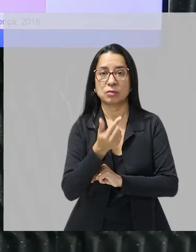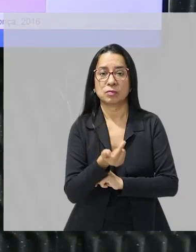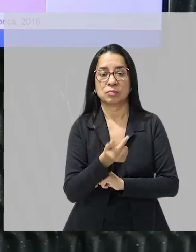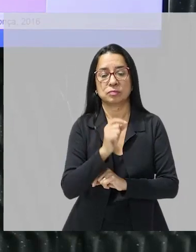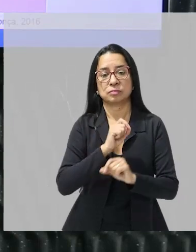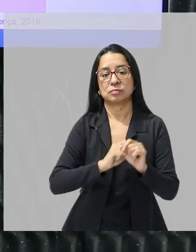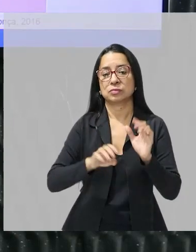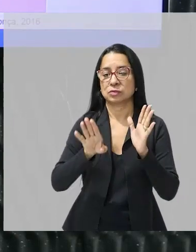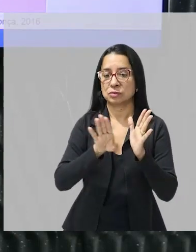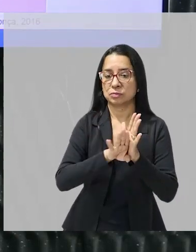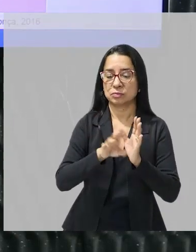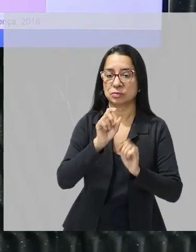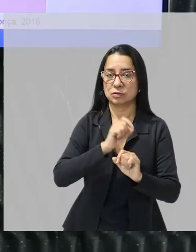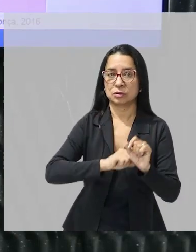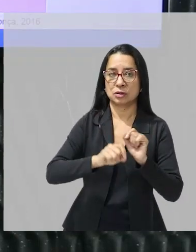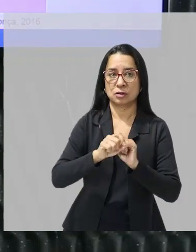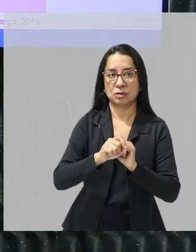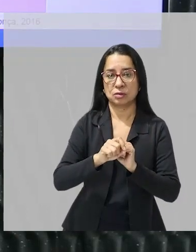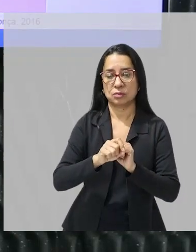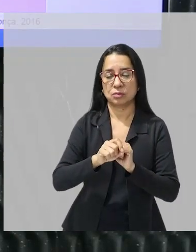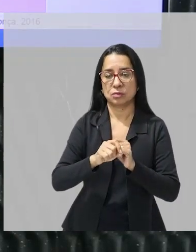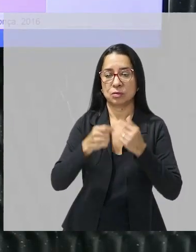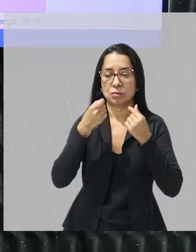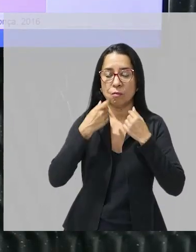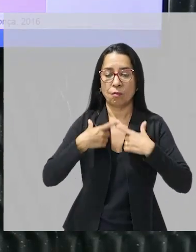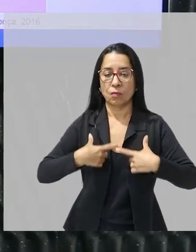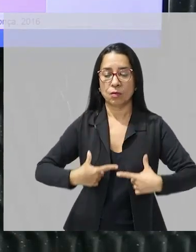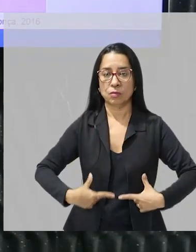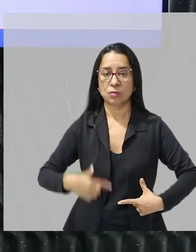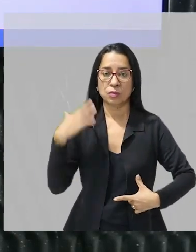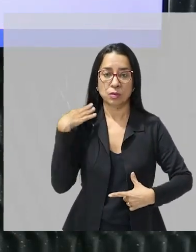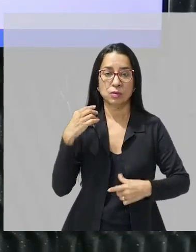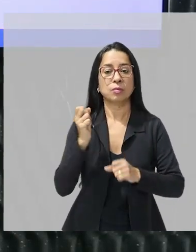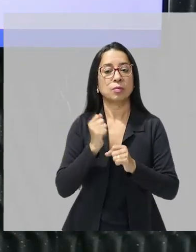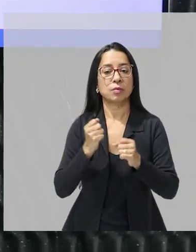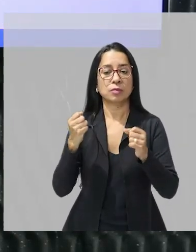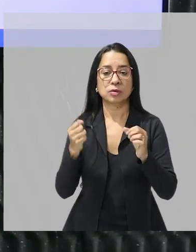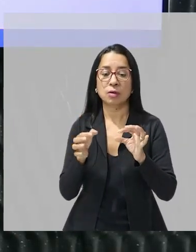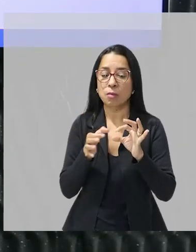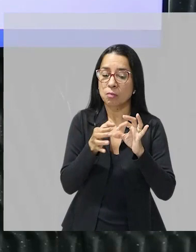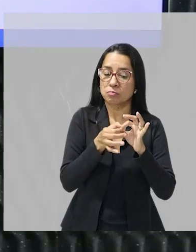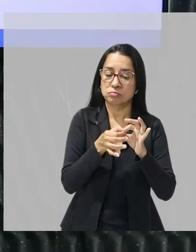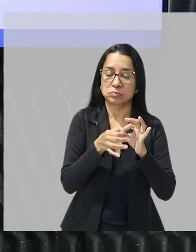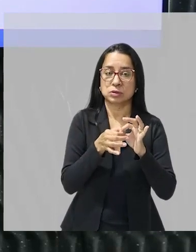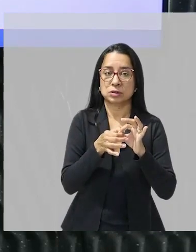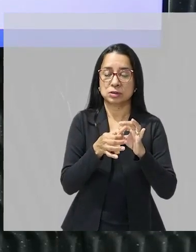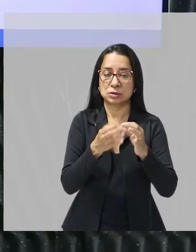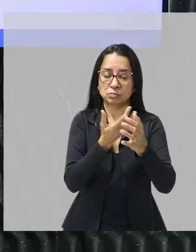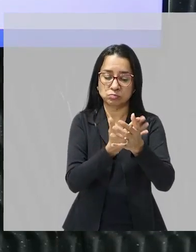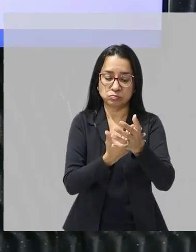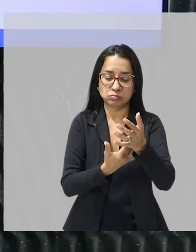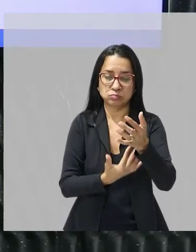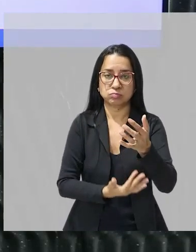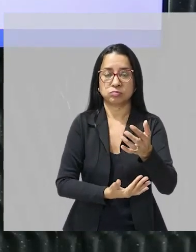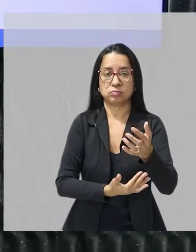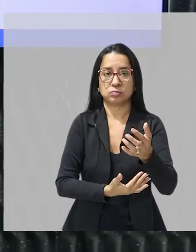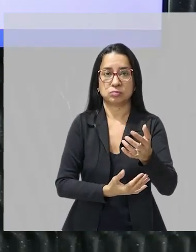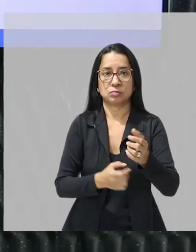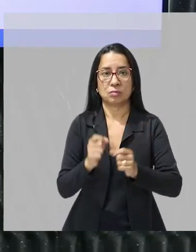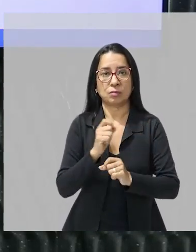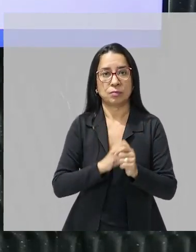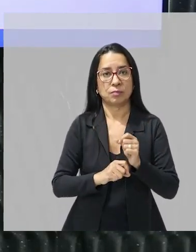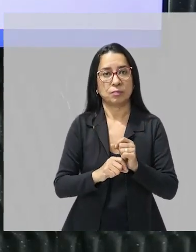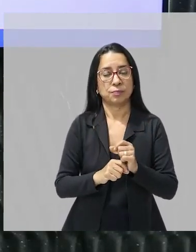está chegando dos pulmões possa passar para a corrente sanguínea. E aí como é que isso acontece, né? A gente vai já ver.